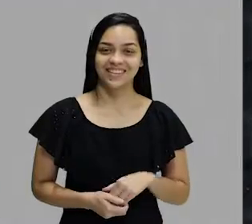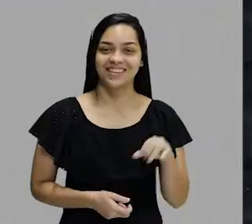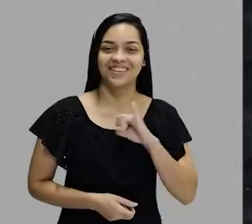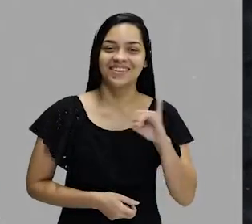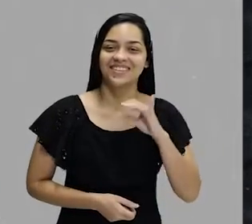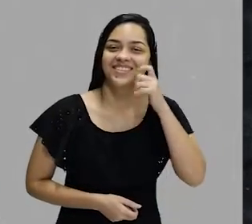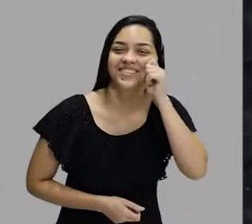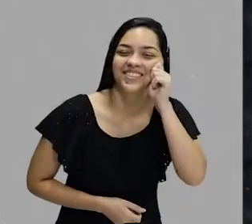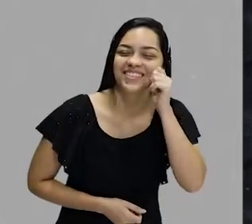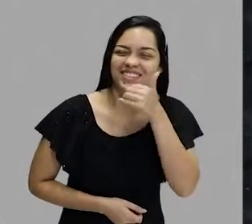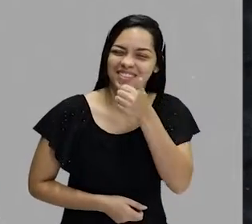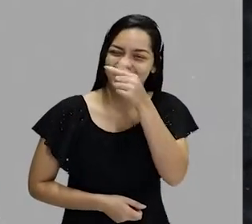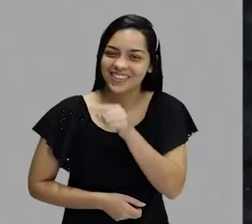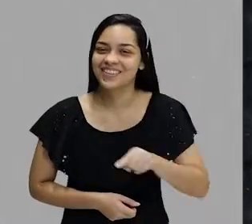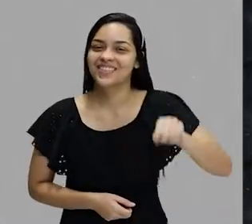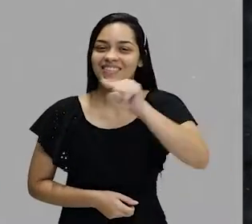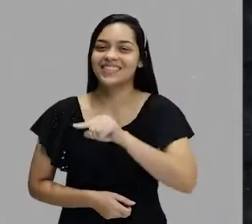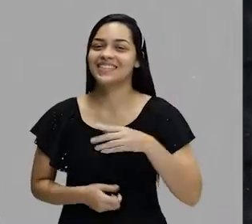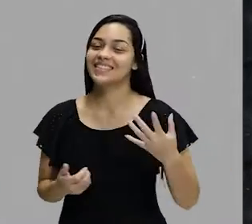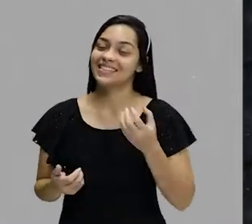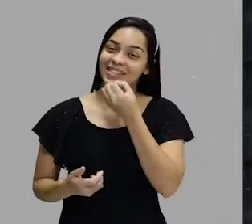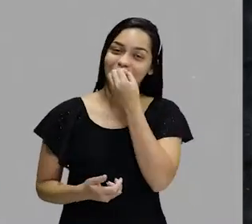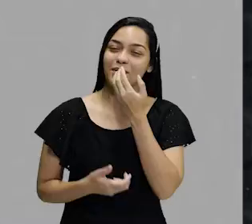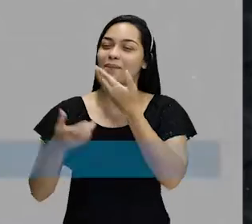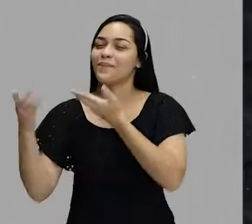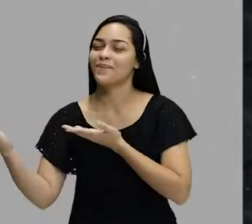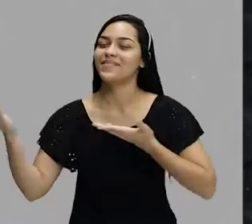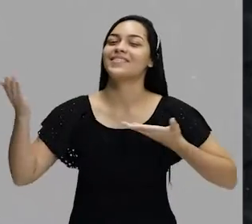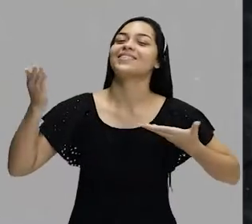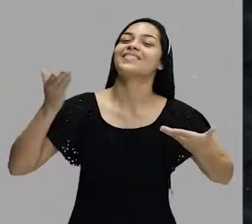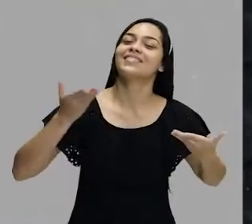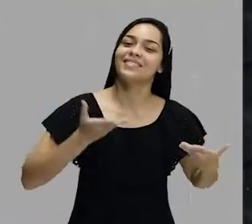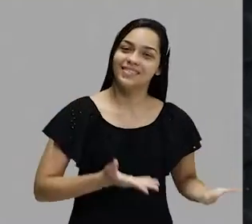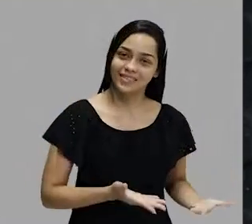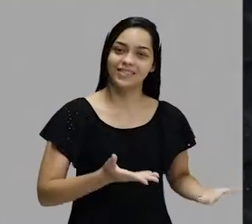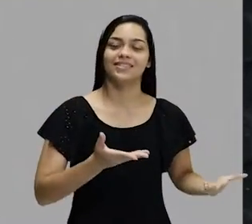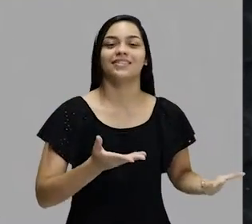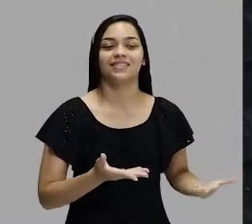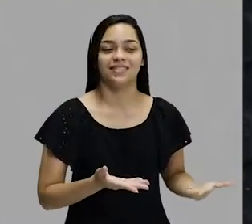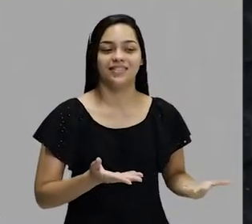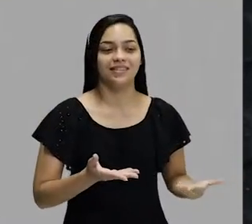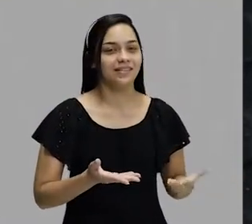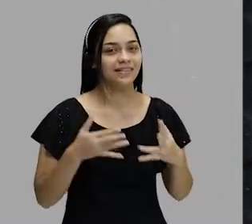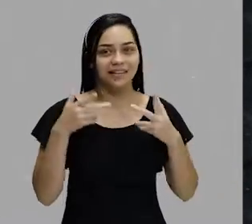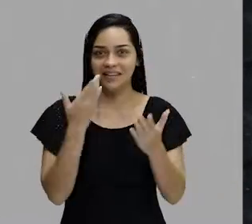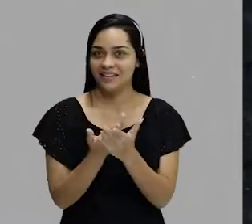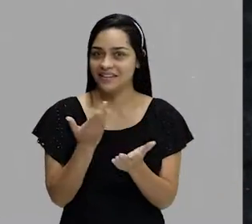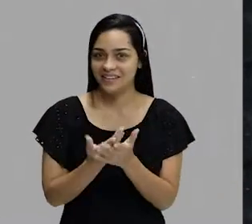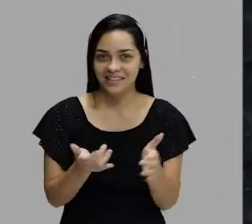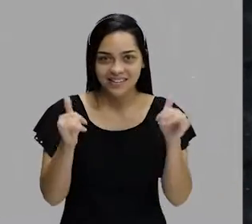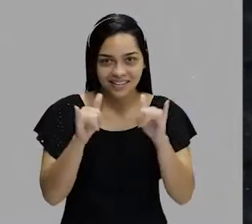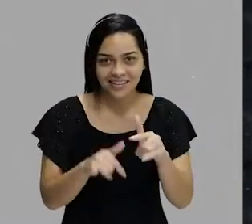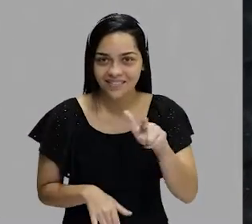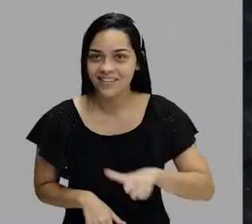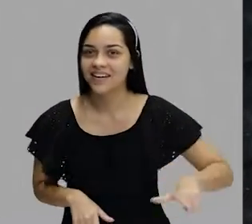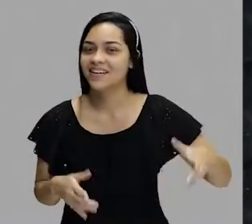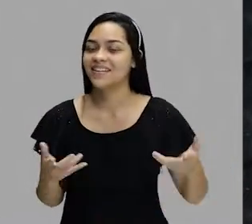Oi, chuchus! Tudo bem com vocês? Sejam todos muito bem-vindos. Eu falo isso toda aula, né? Porque vocês têm que